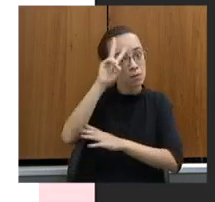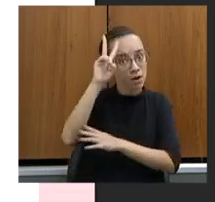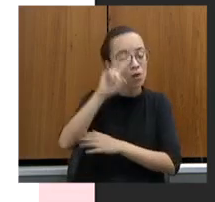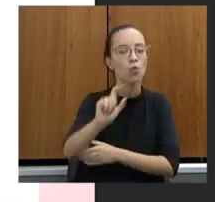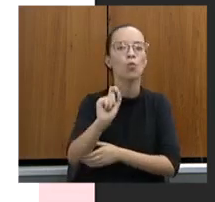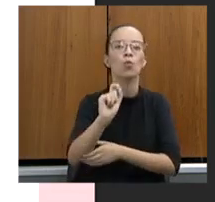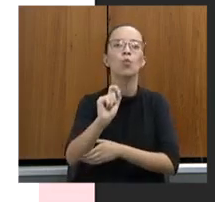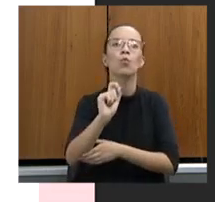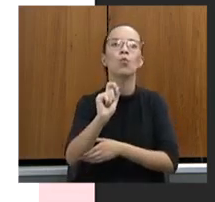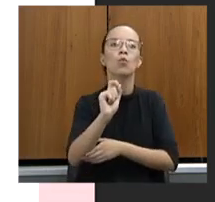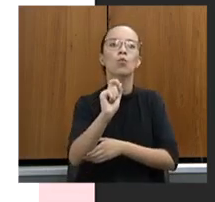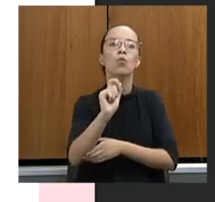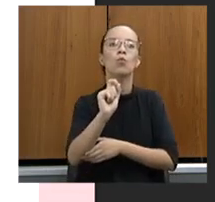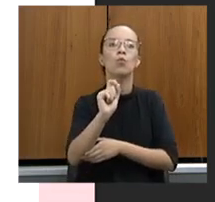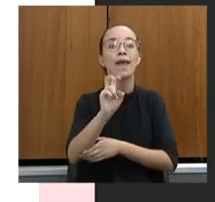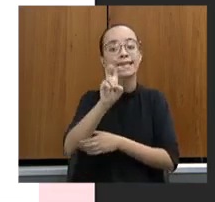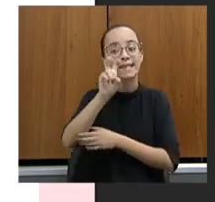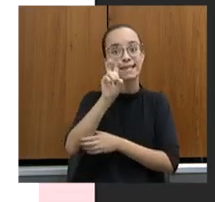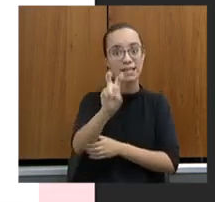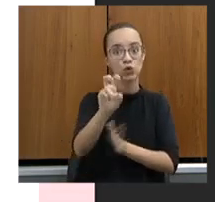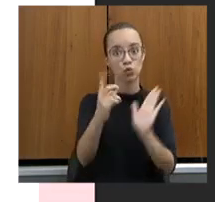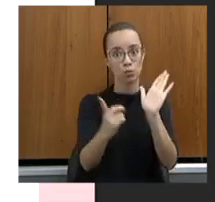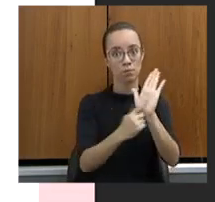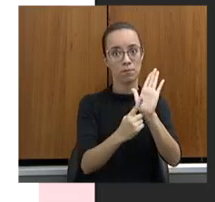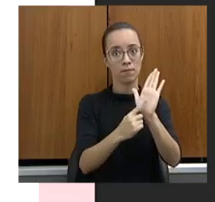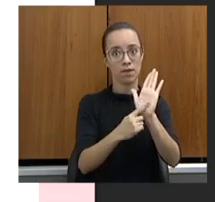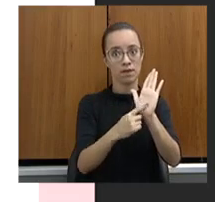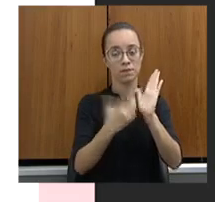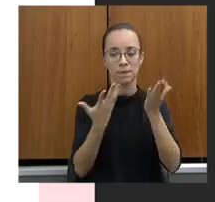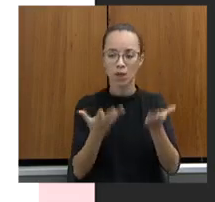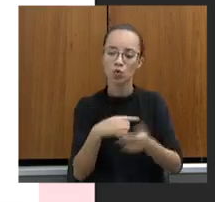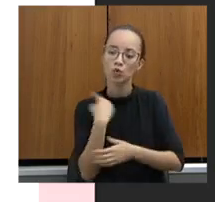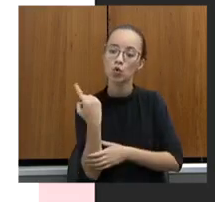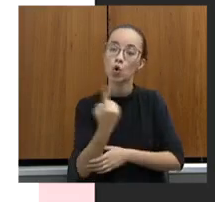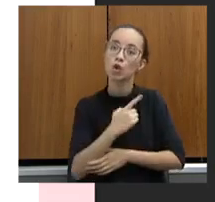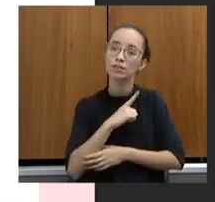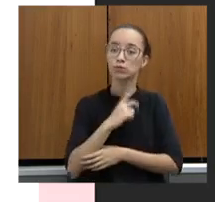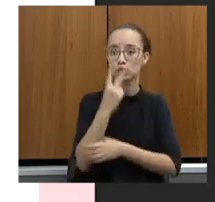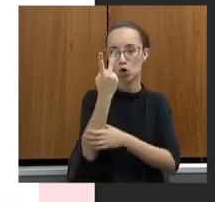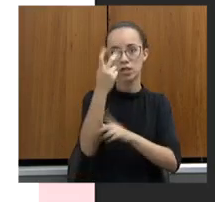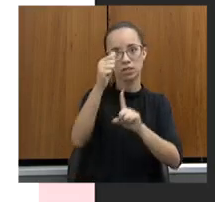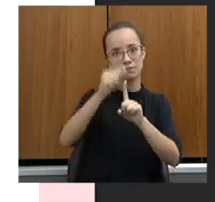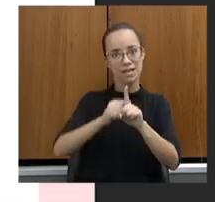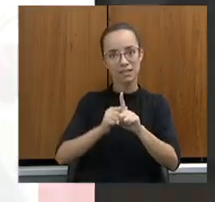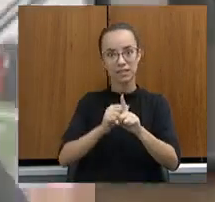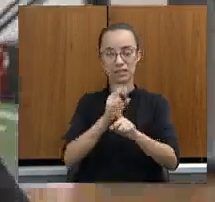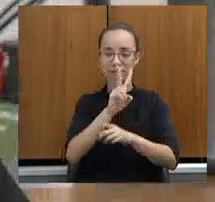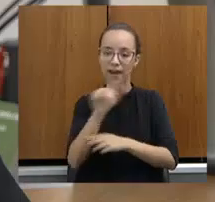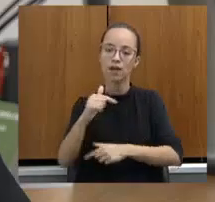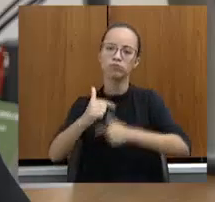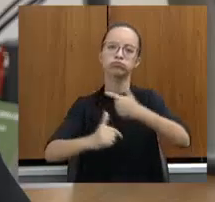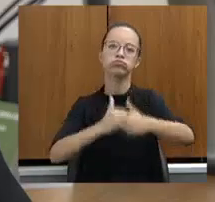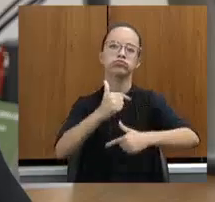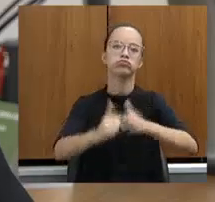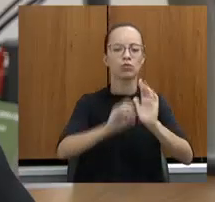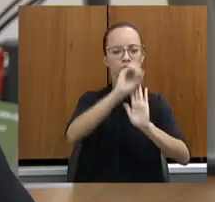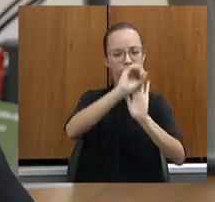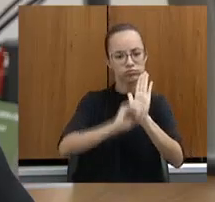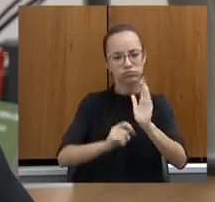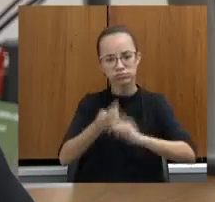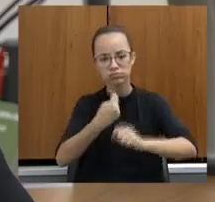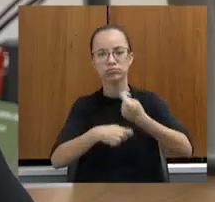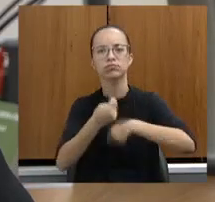esse é um parâmetro do quinto bimestre Ou seja ainda temos dois meses de execução orçamentária e financeira do